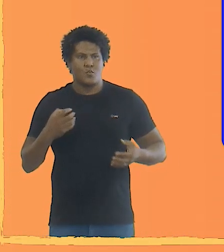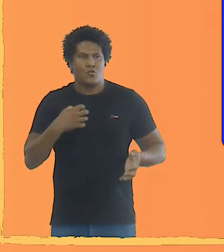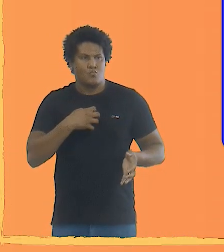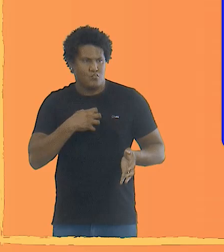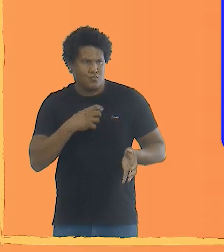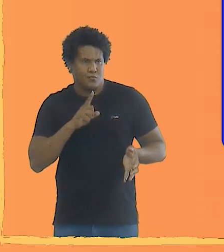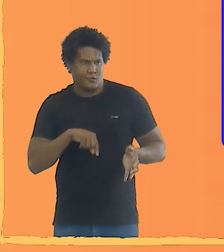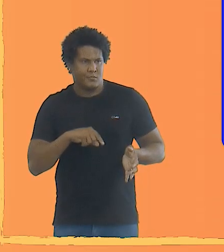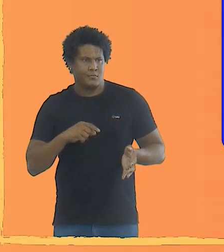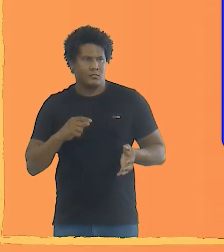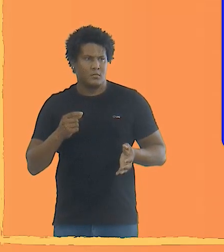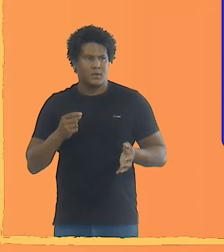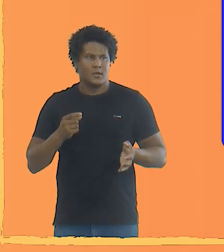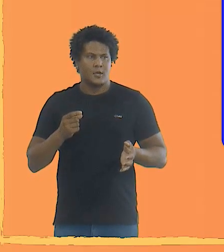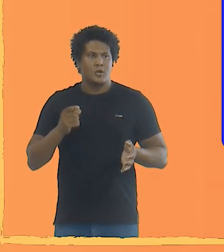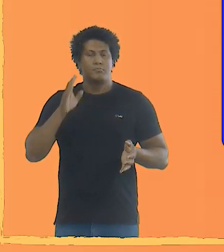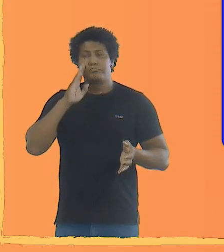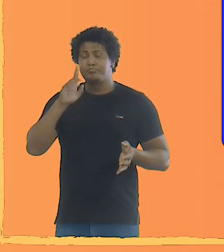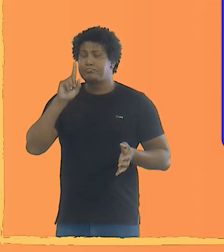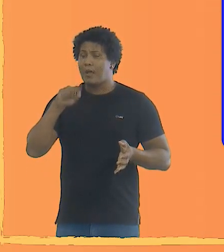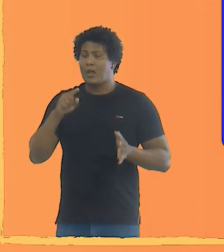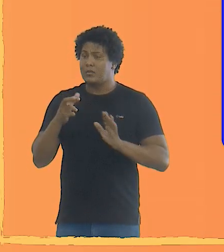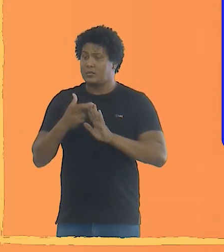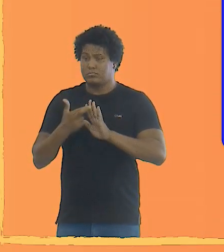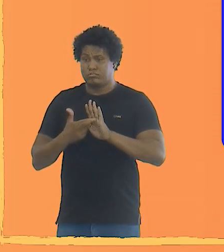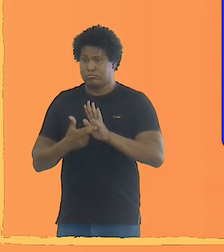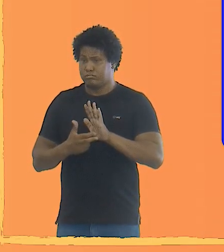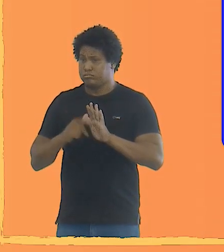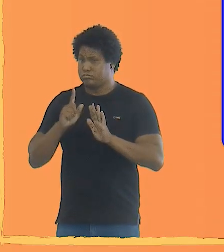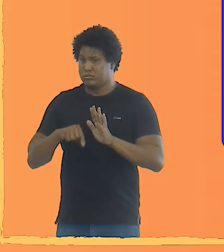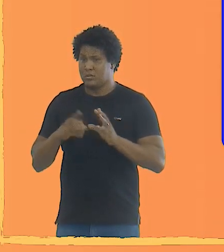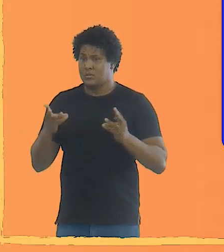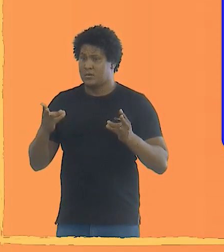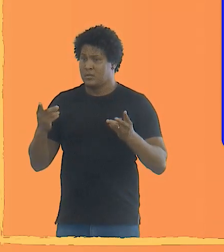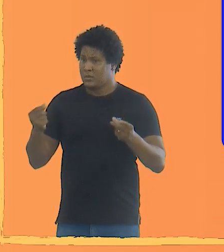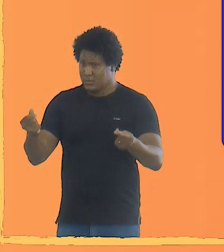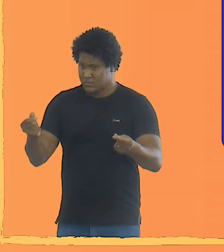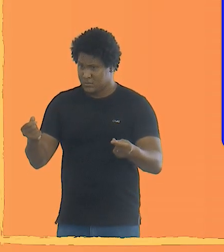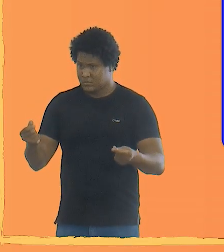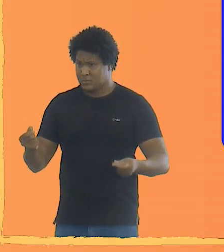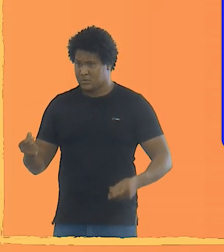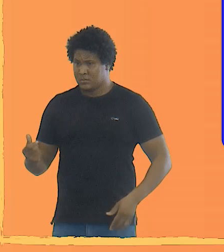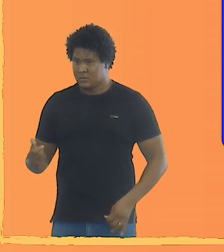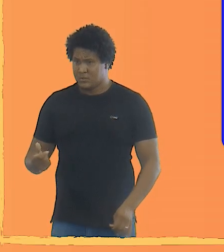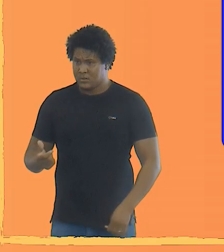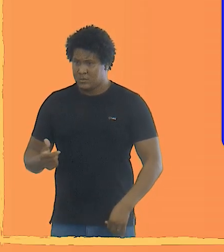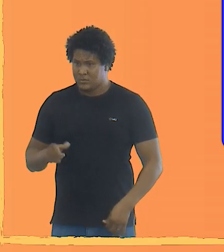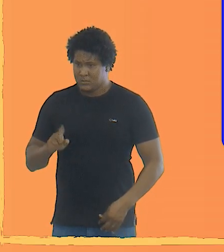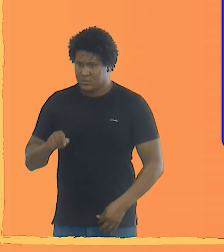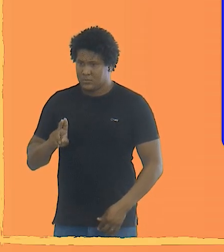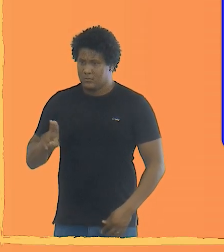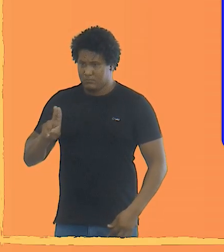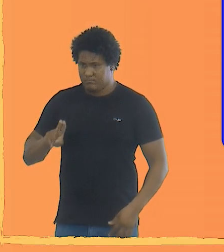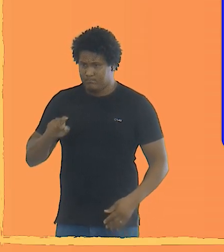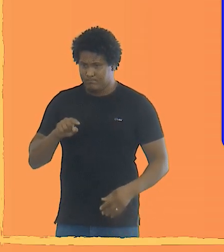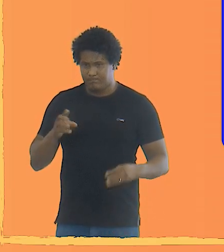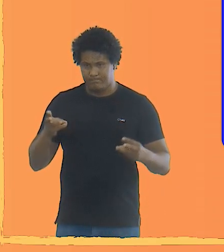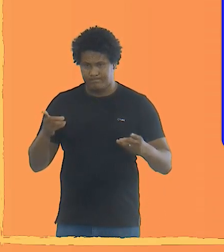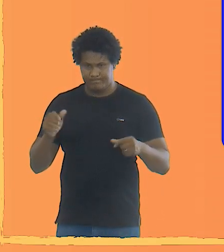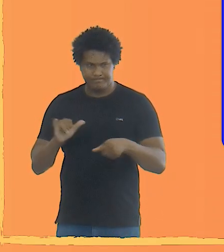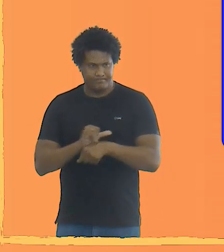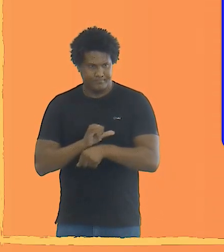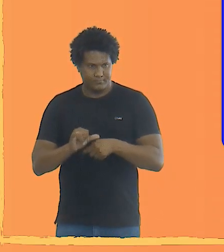O princípio fundamental da contagem. É uma questão de contagem. É uma questão que a gente vai utilizar uma técnica da análise